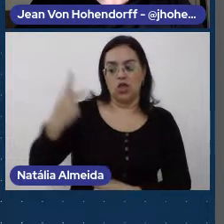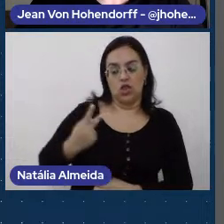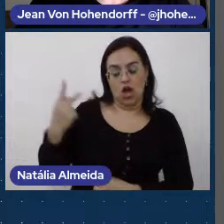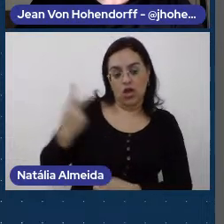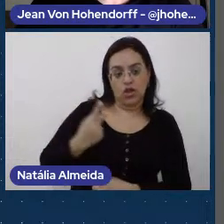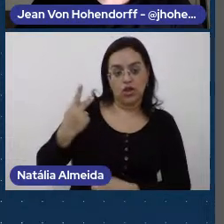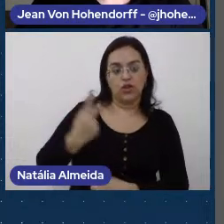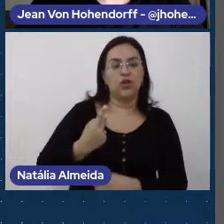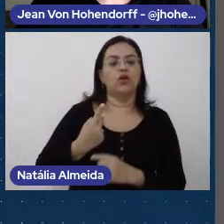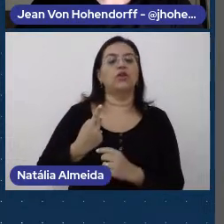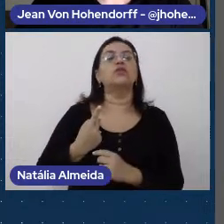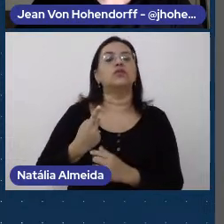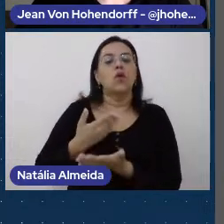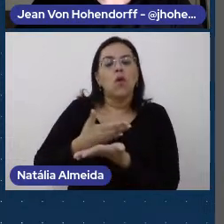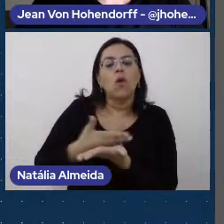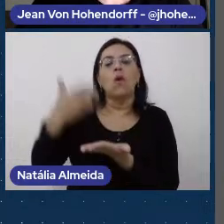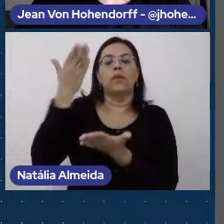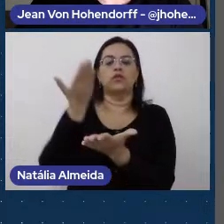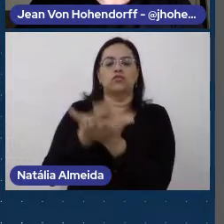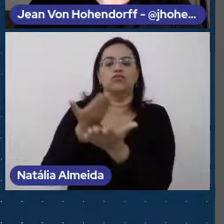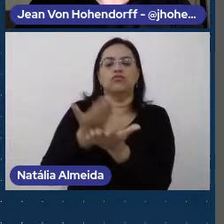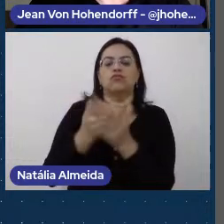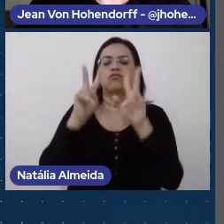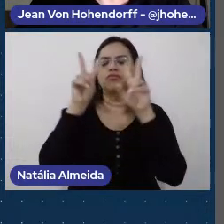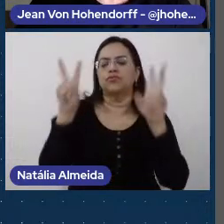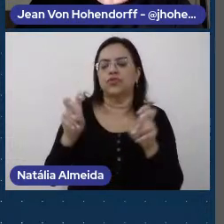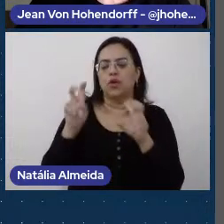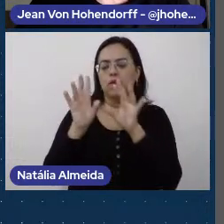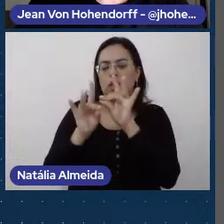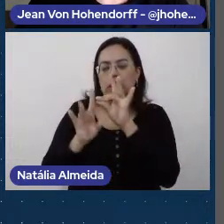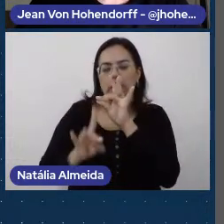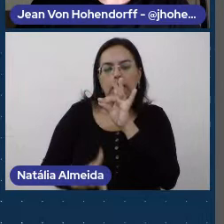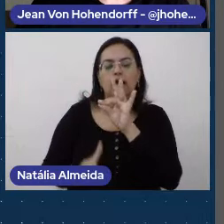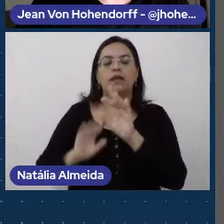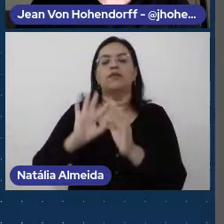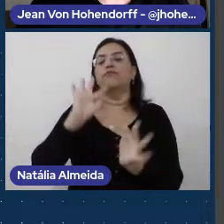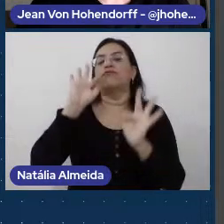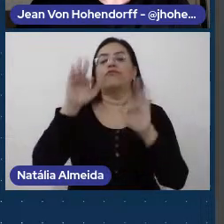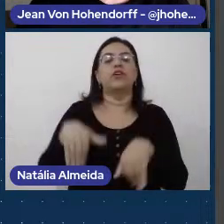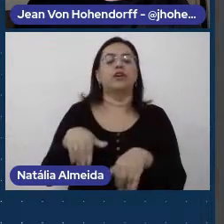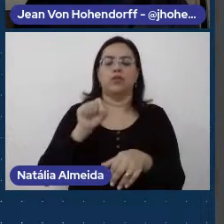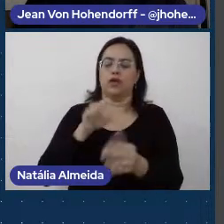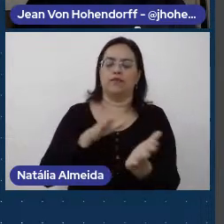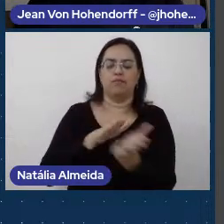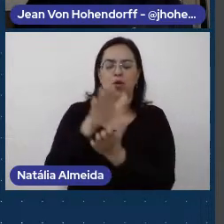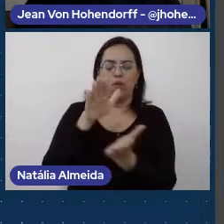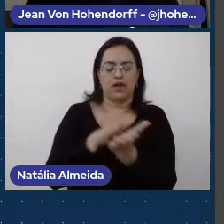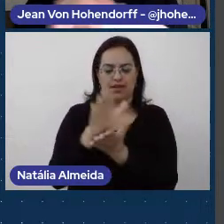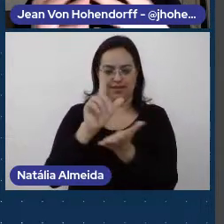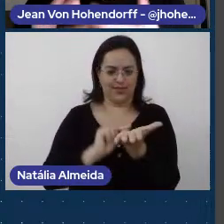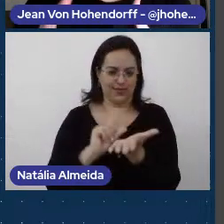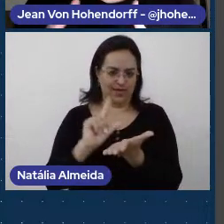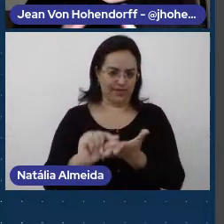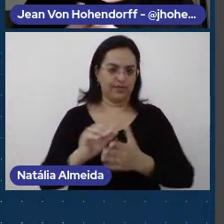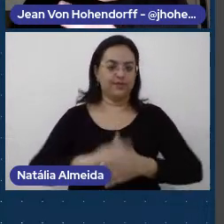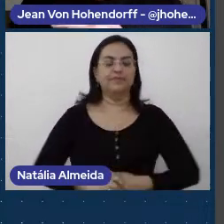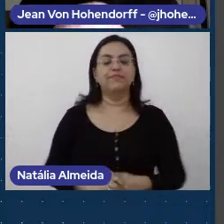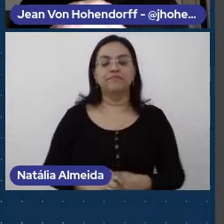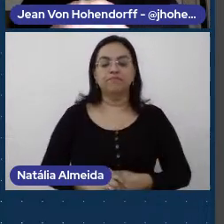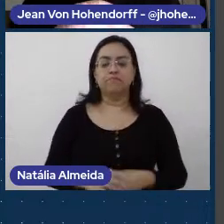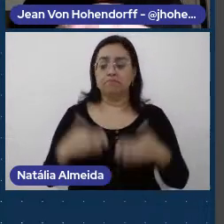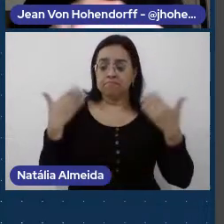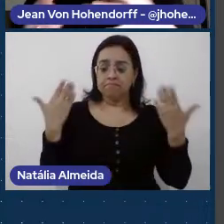iniciou com um processo de estudo sobre esses critérios e culminou então com a publicação desse artigo. Então, quando a gente fala em